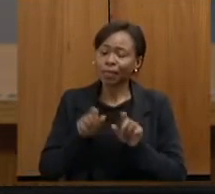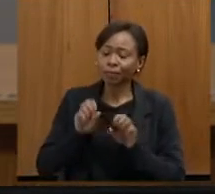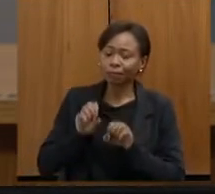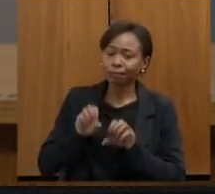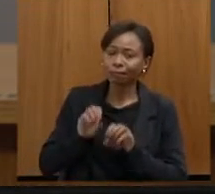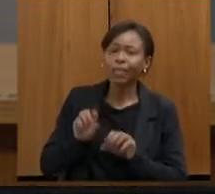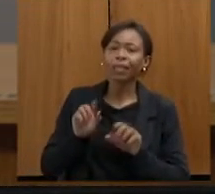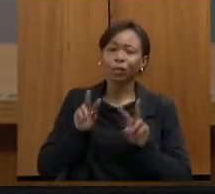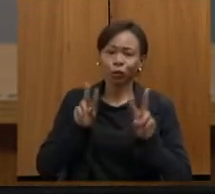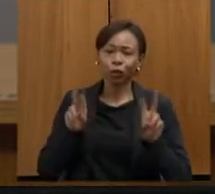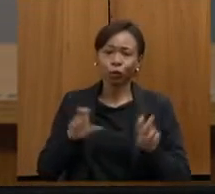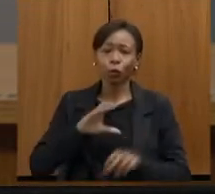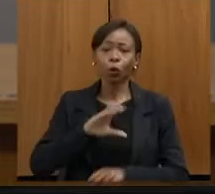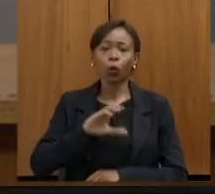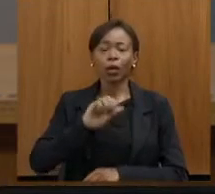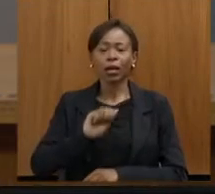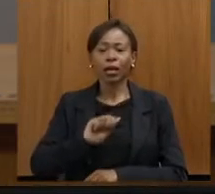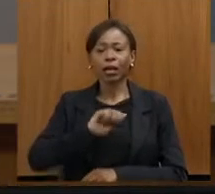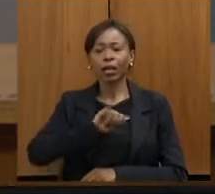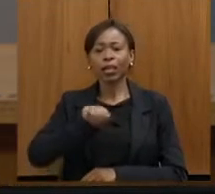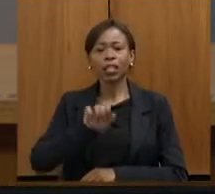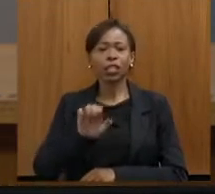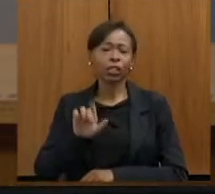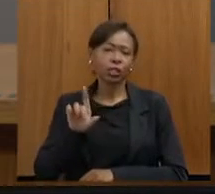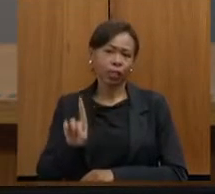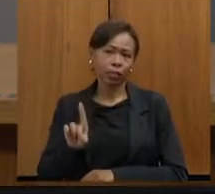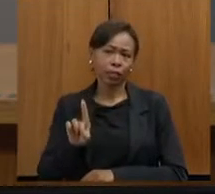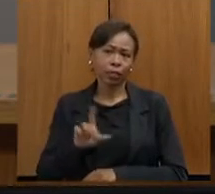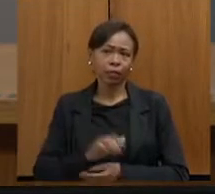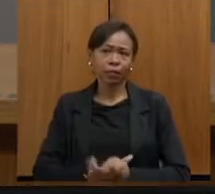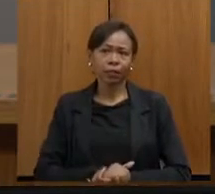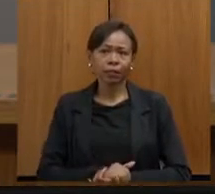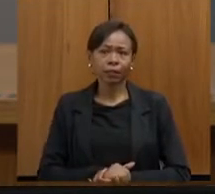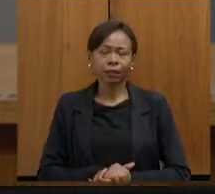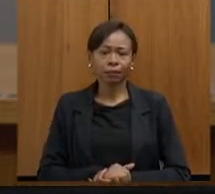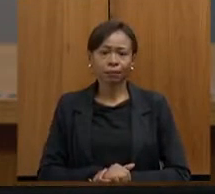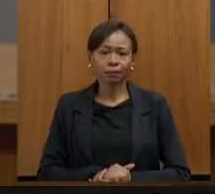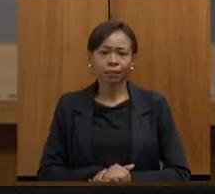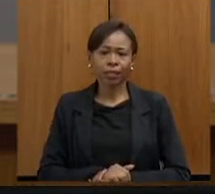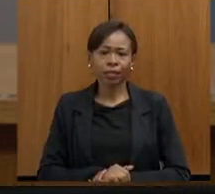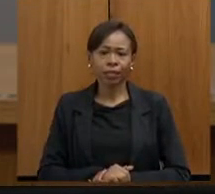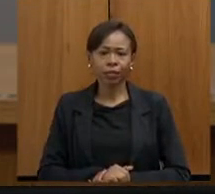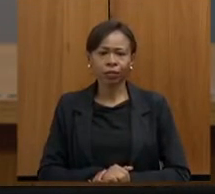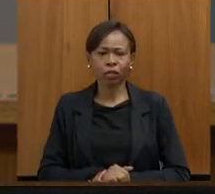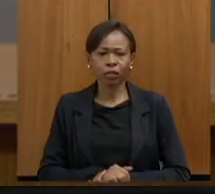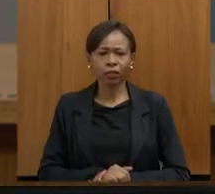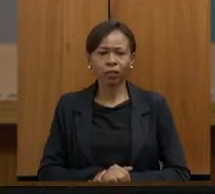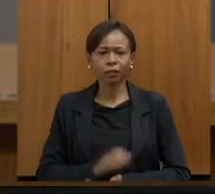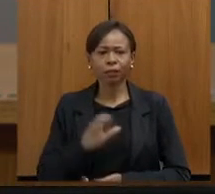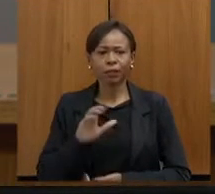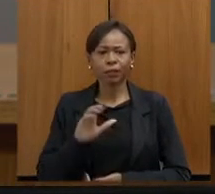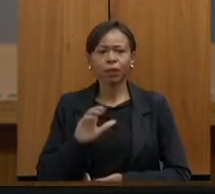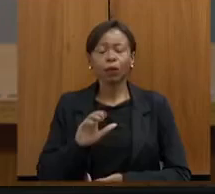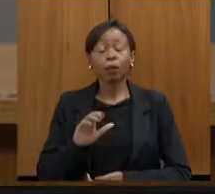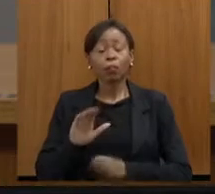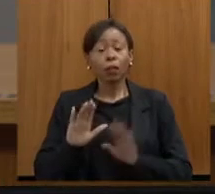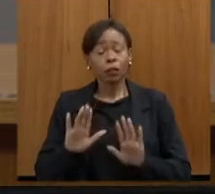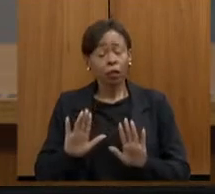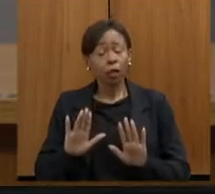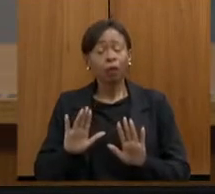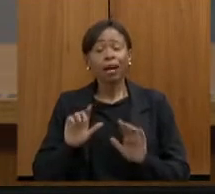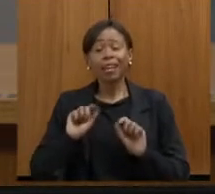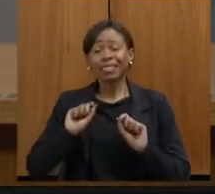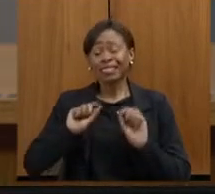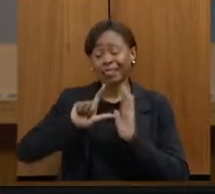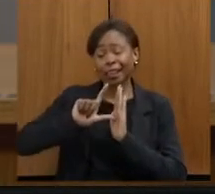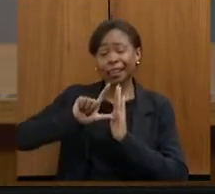fazer, porque mais de 500, 600 municípios do Estado estavam irregulares no CAJEC. Então, isso atrasou o nosso trabalho, a nossa capacidade